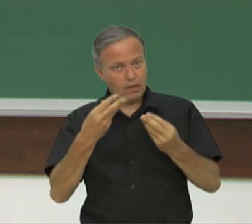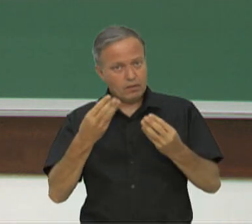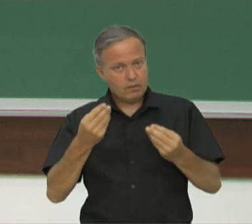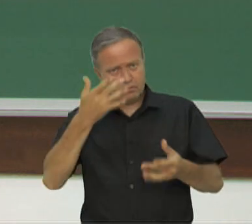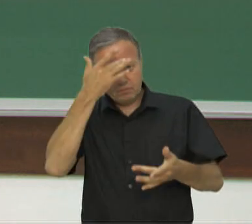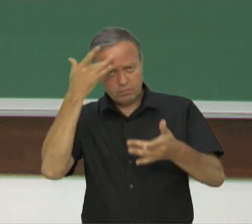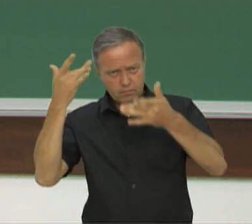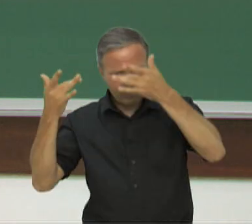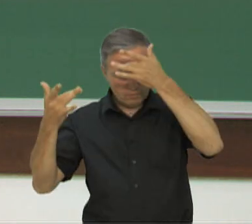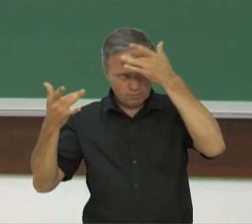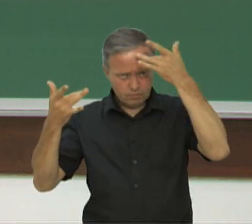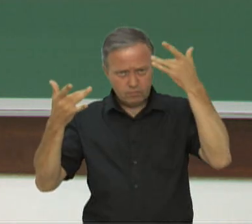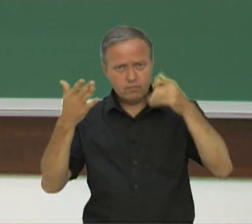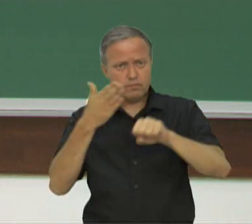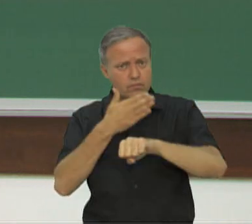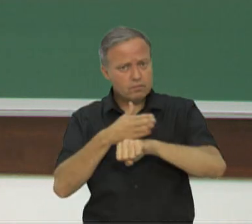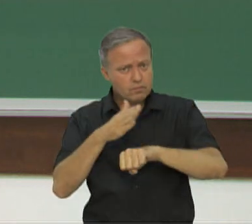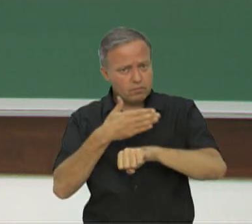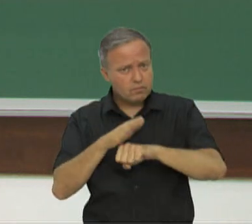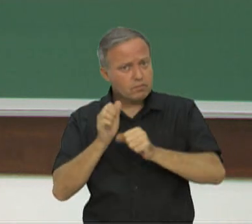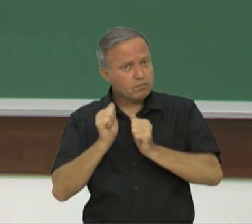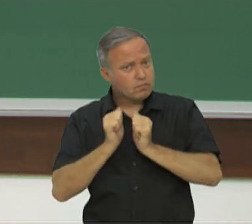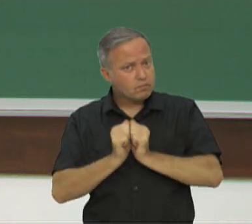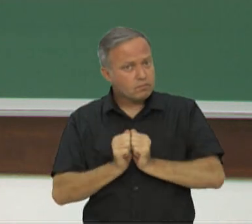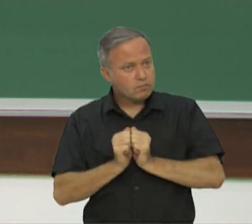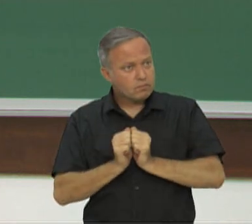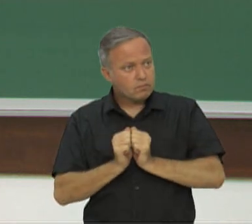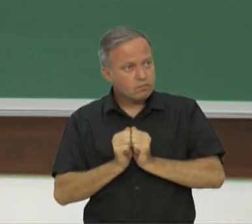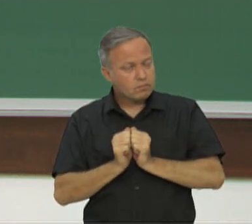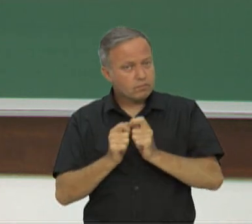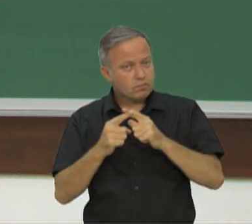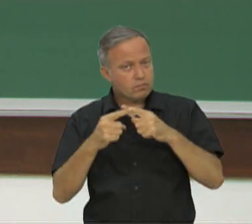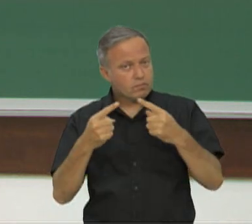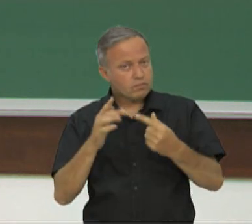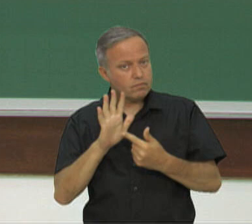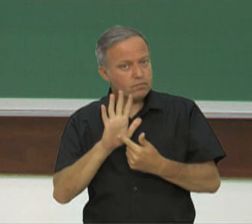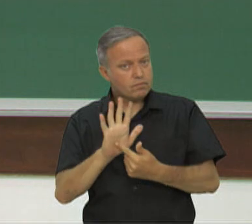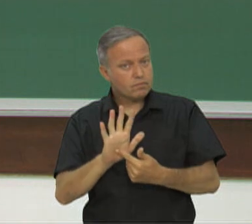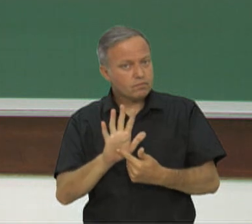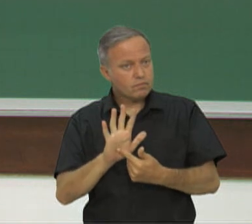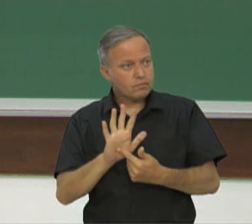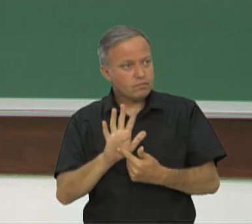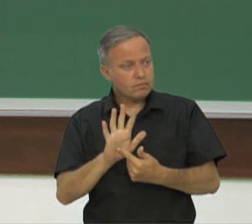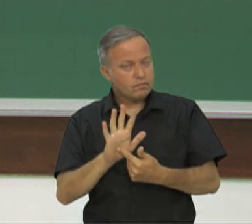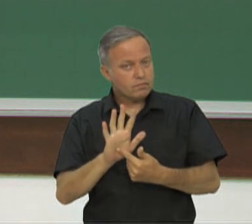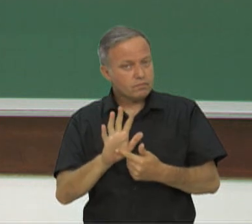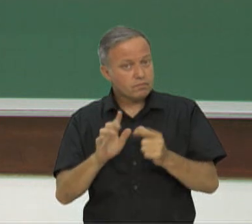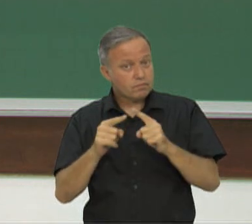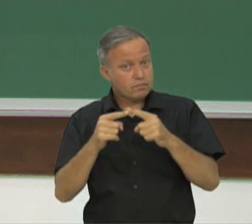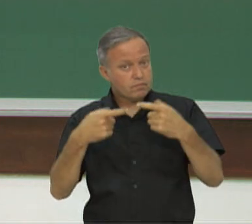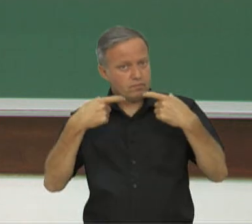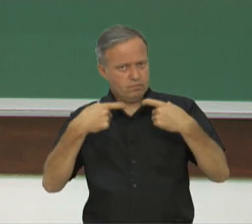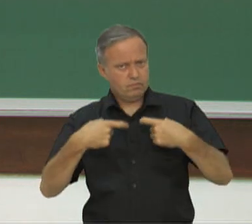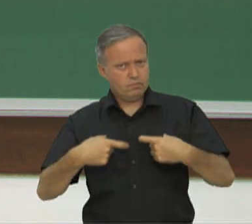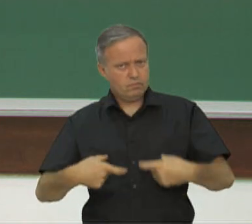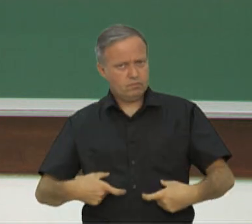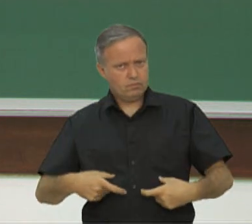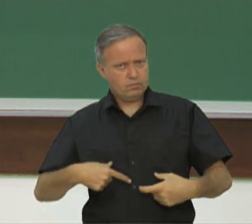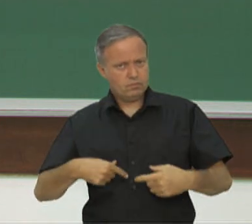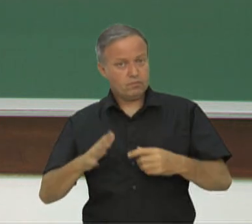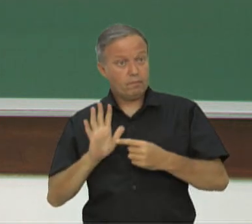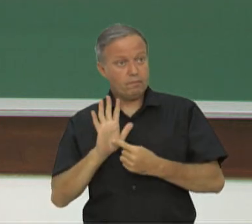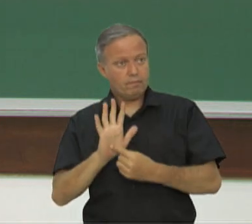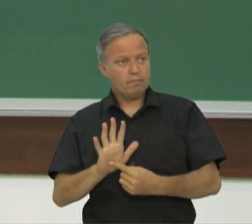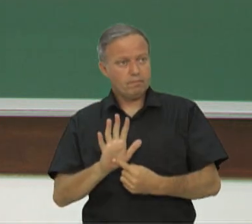várias pessoas que vão ensaiar essa performance com ele para ser apresentada. A performance, ela pode ser